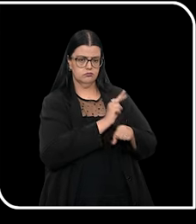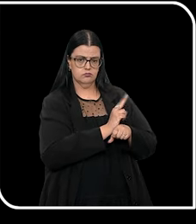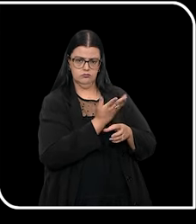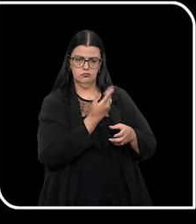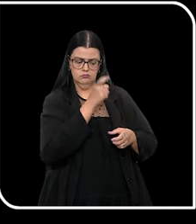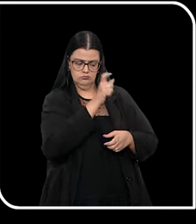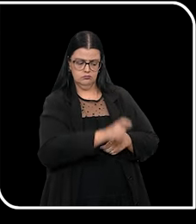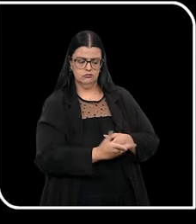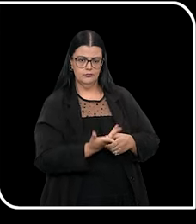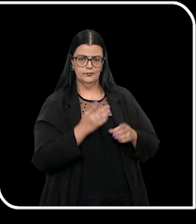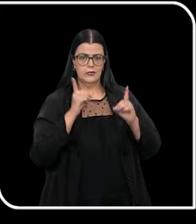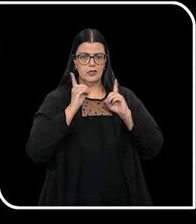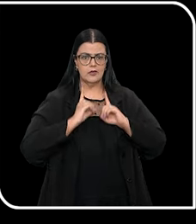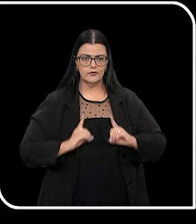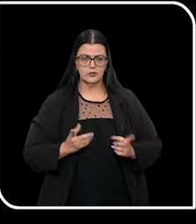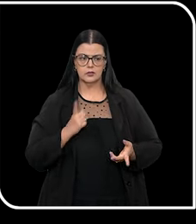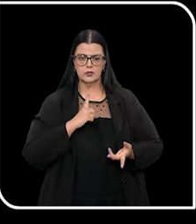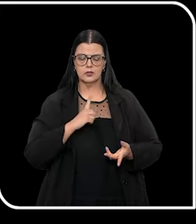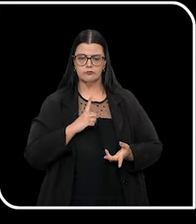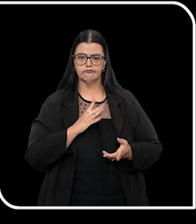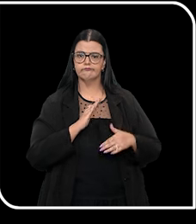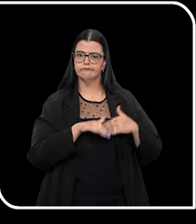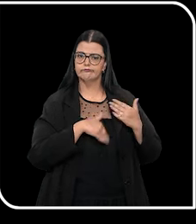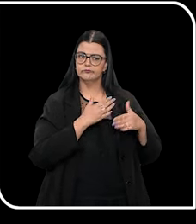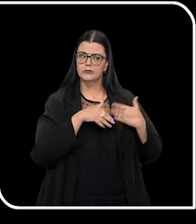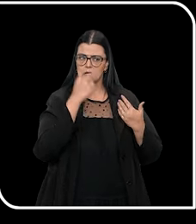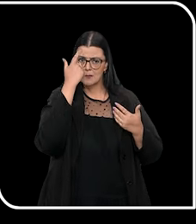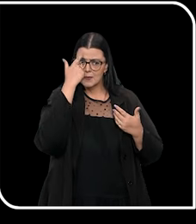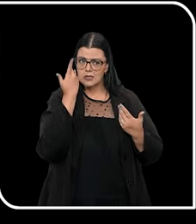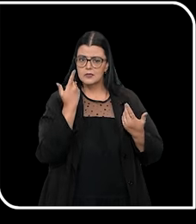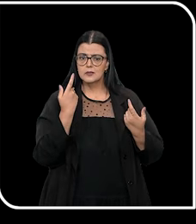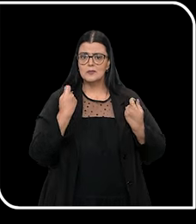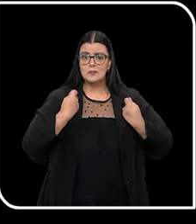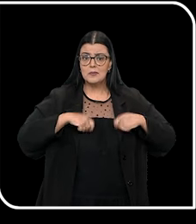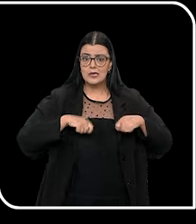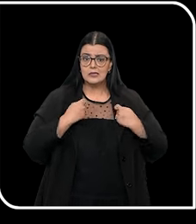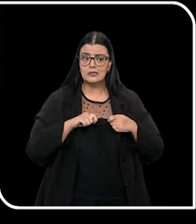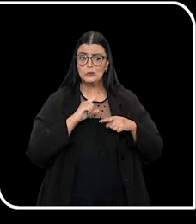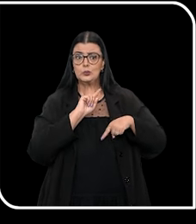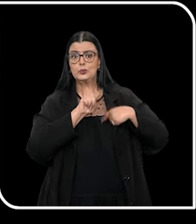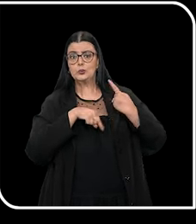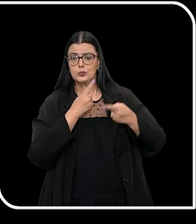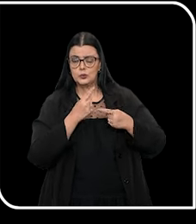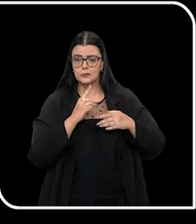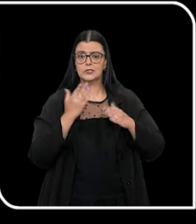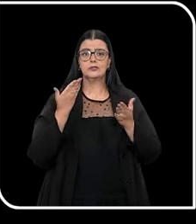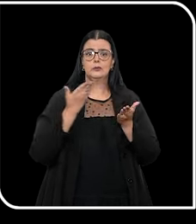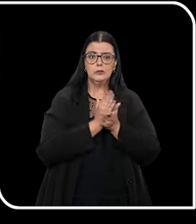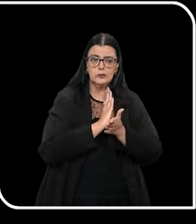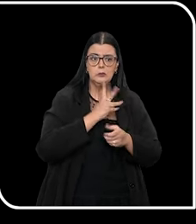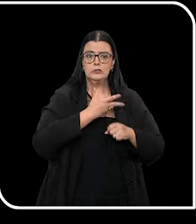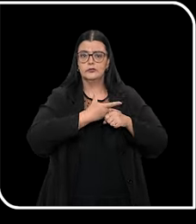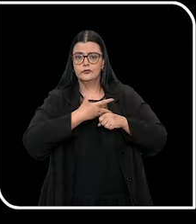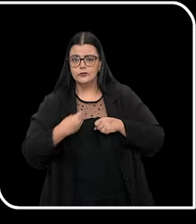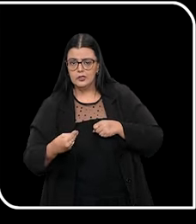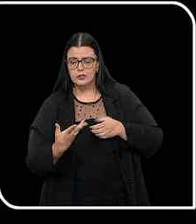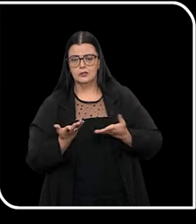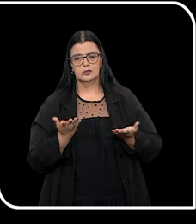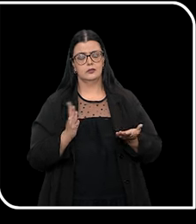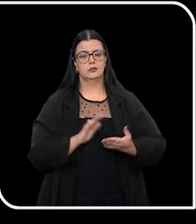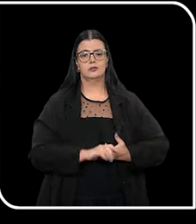deficiên ele cresce acreditando que ele precisa se ele precisa se superar ele precisa superar